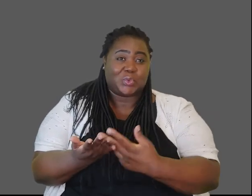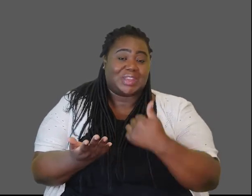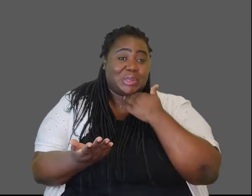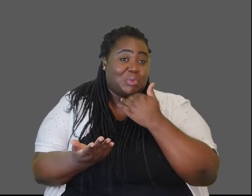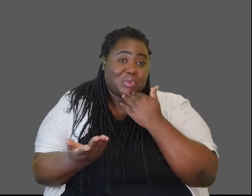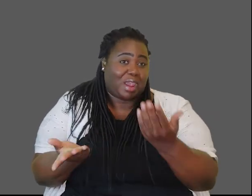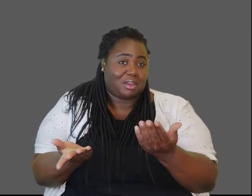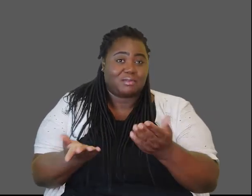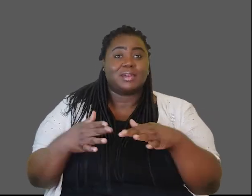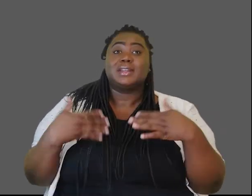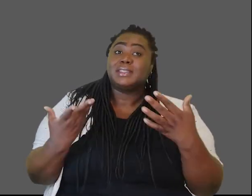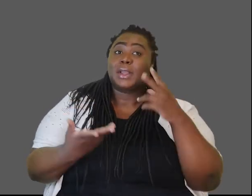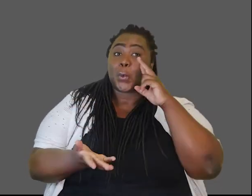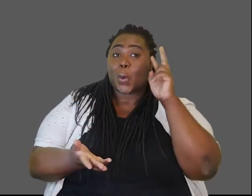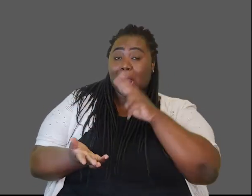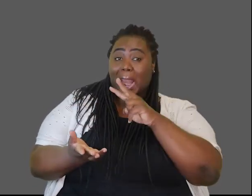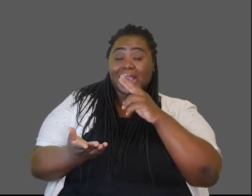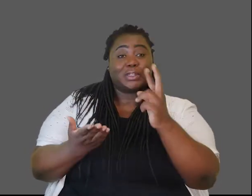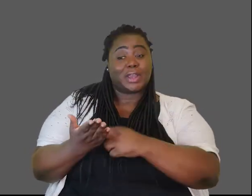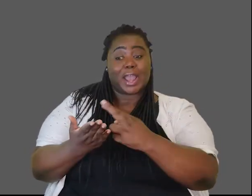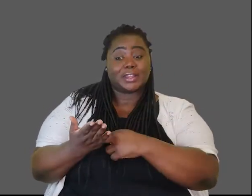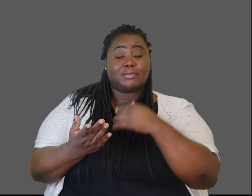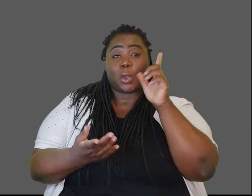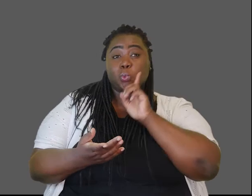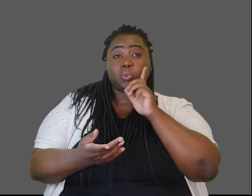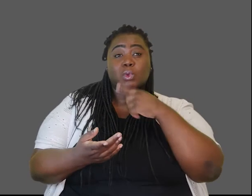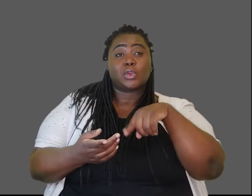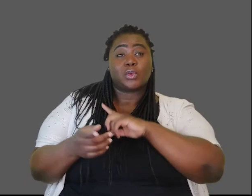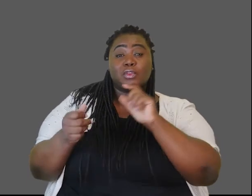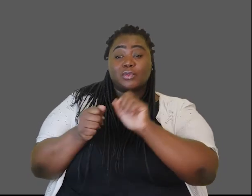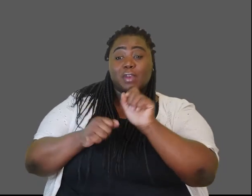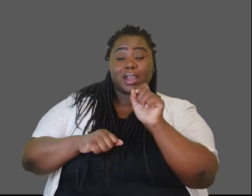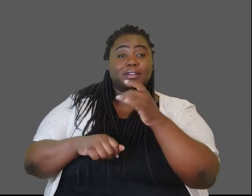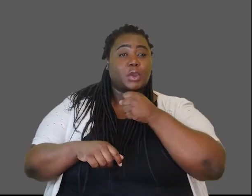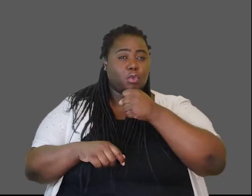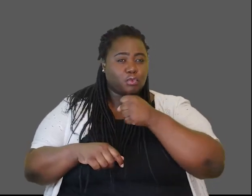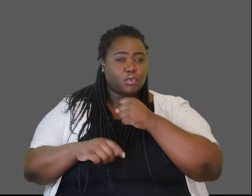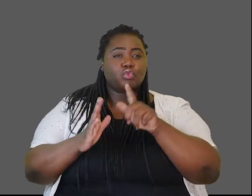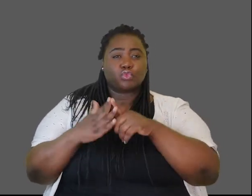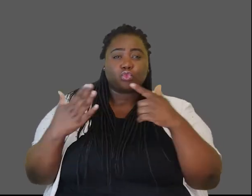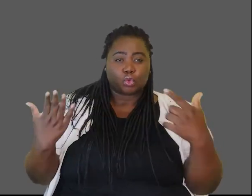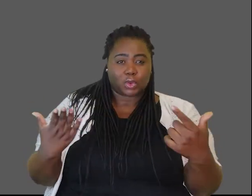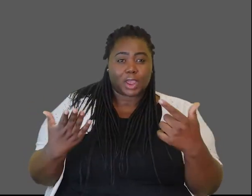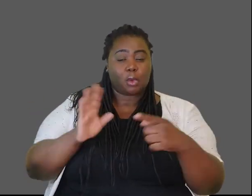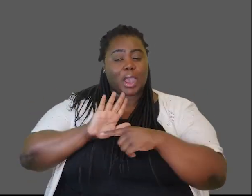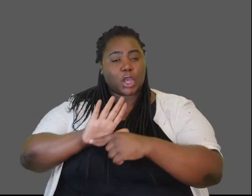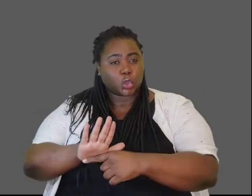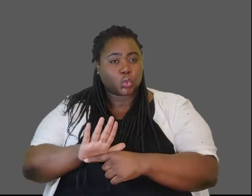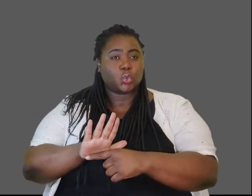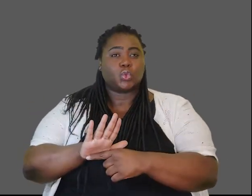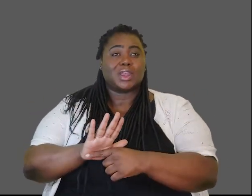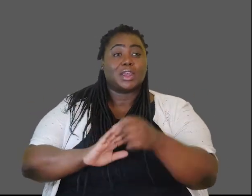as notícias. Então, lendo as revistas americanas, etc., nós montávamos o noticiário, às vezes ajudando na